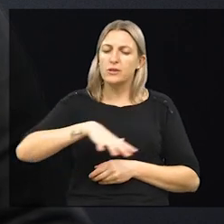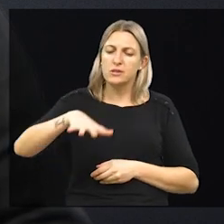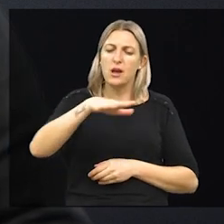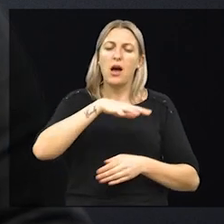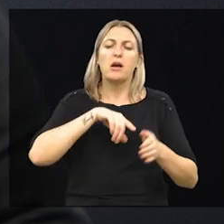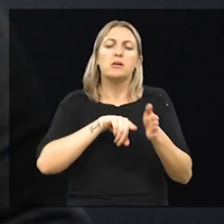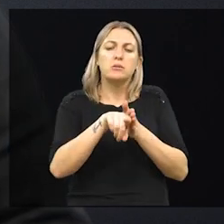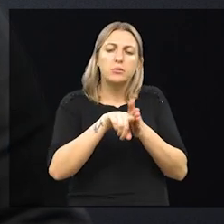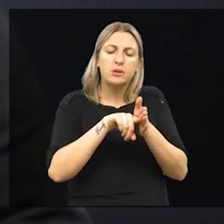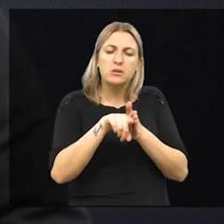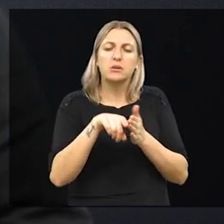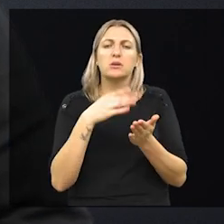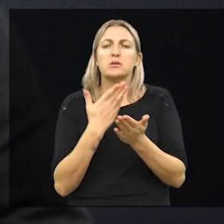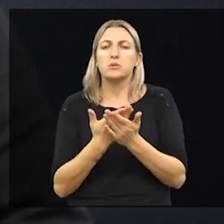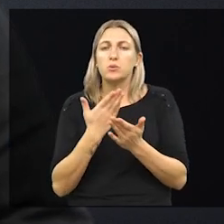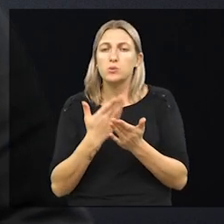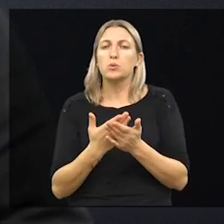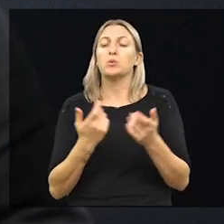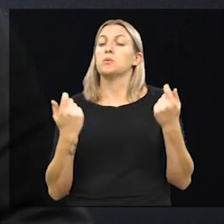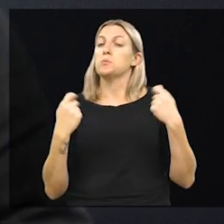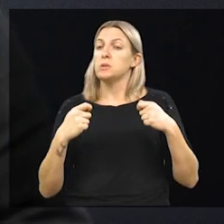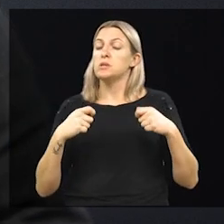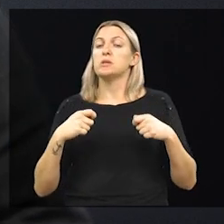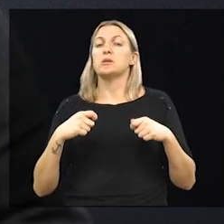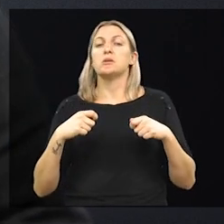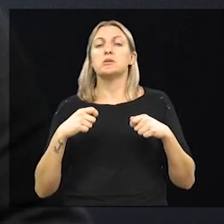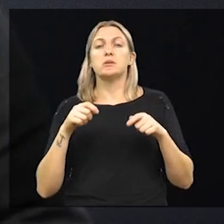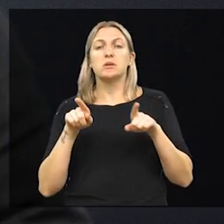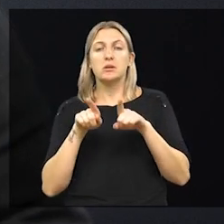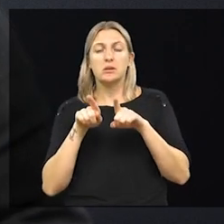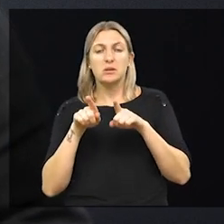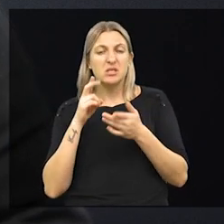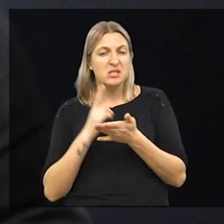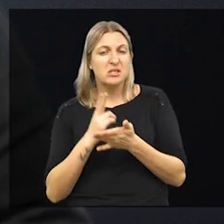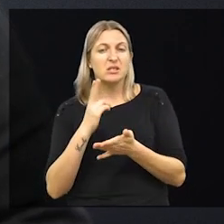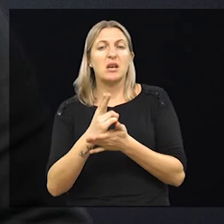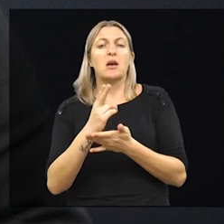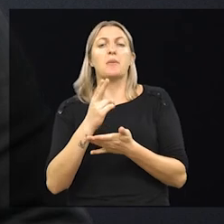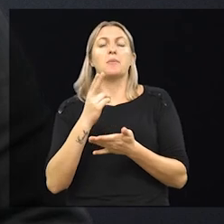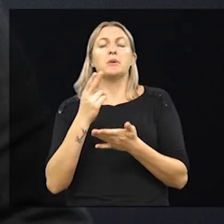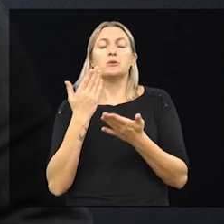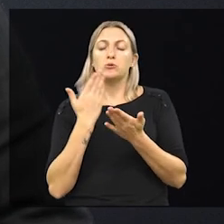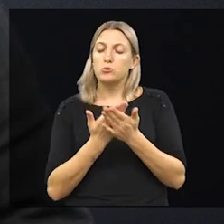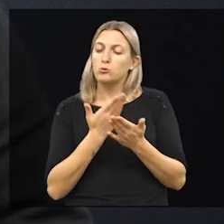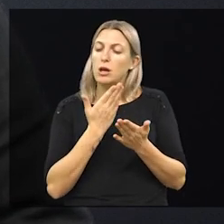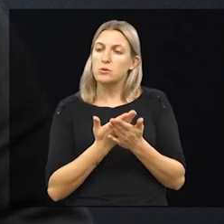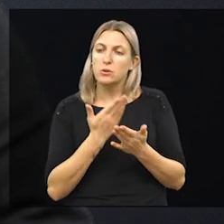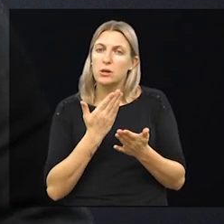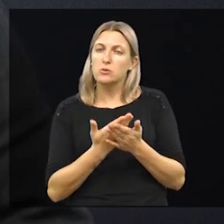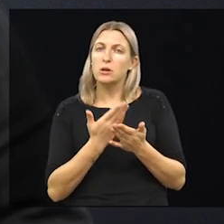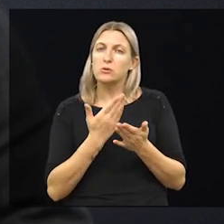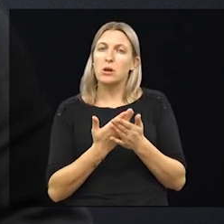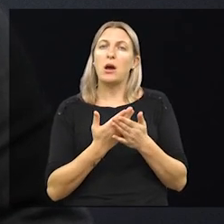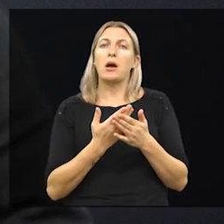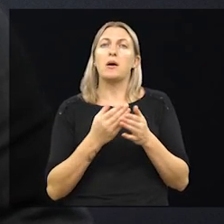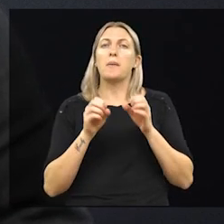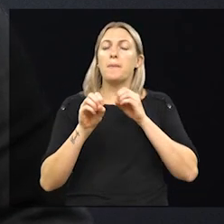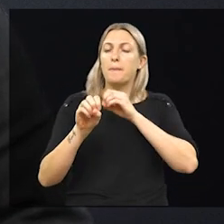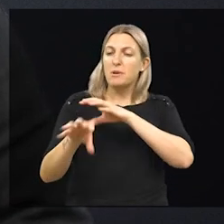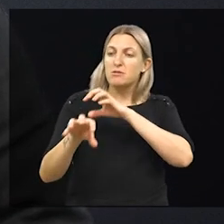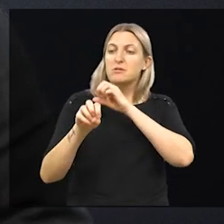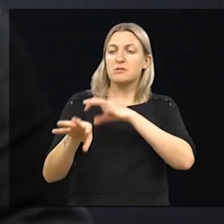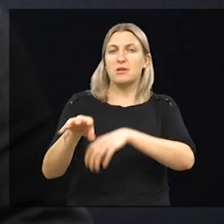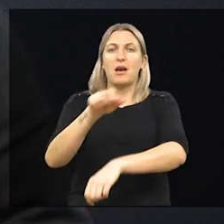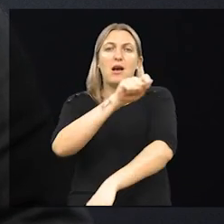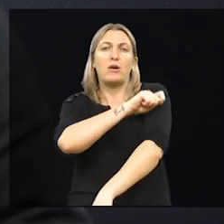precisa se atualizar para trazer também uma informação bem relevante né completa dos nossos alunos no final de contas